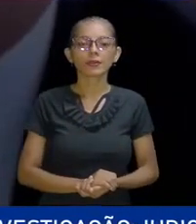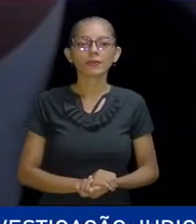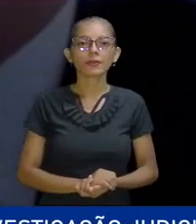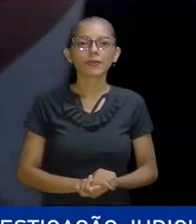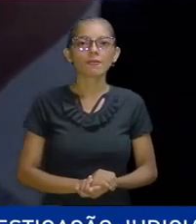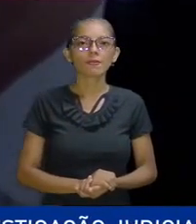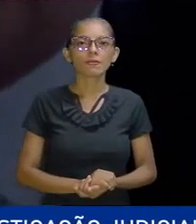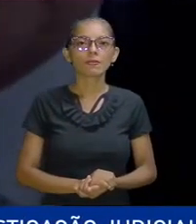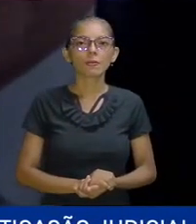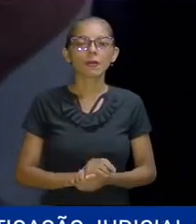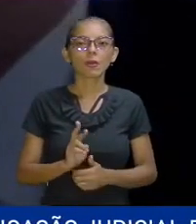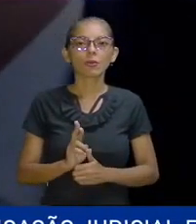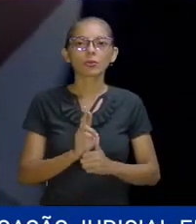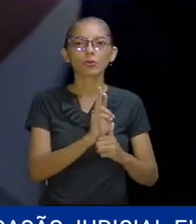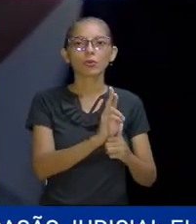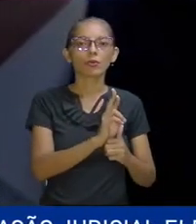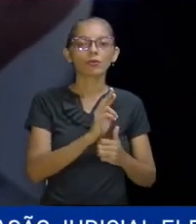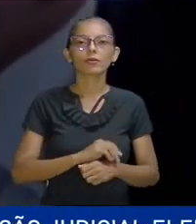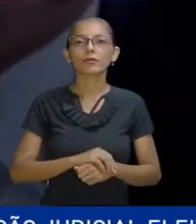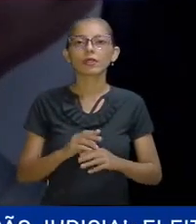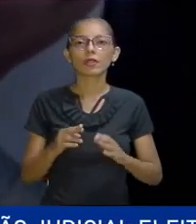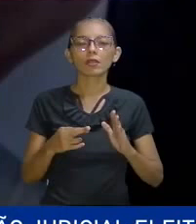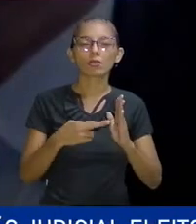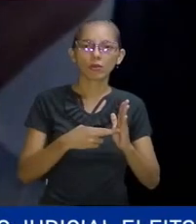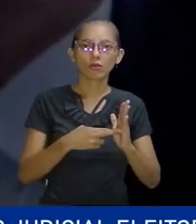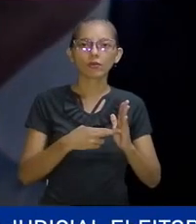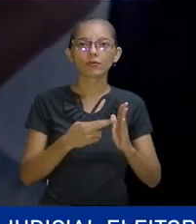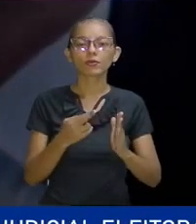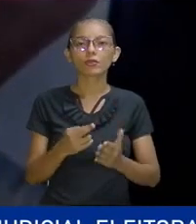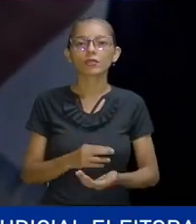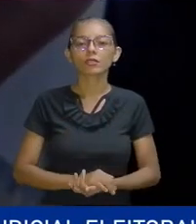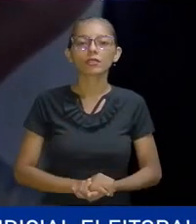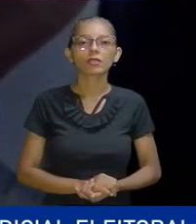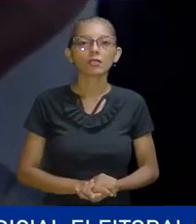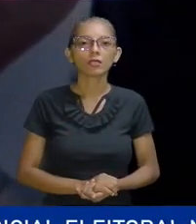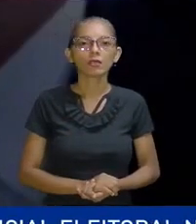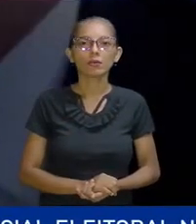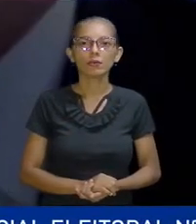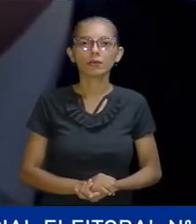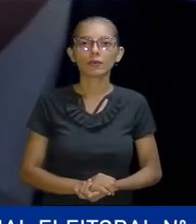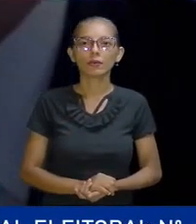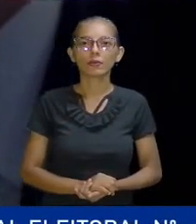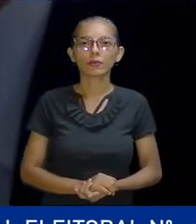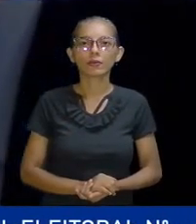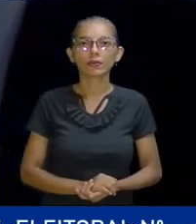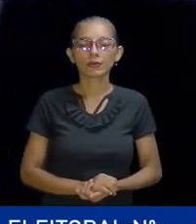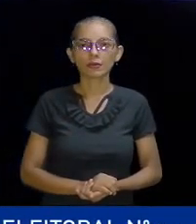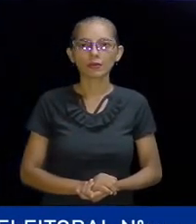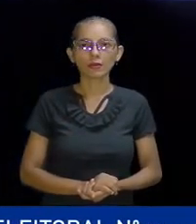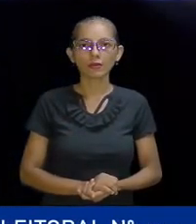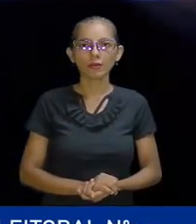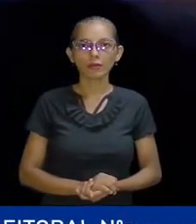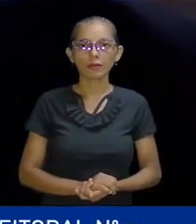corregedor, relator desse processo ora em julgamento,